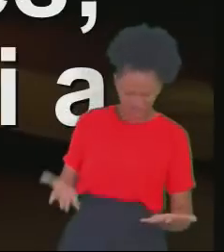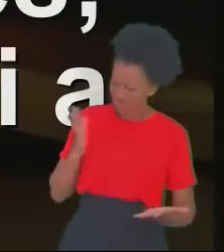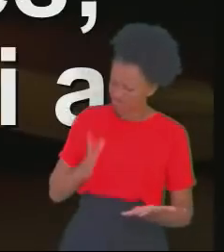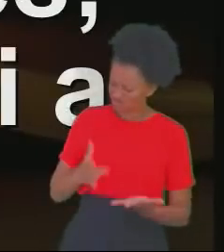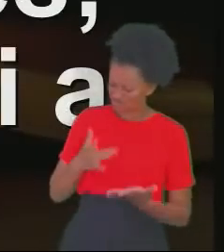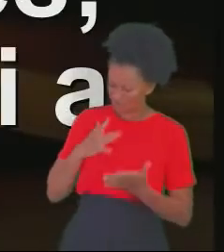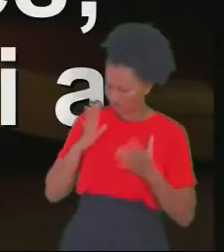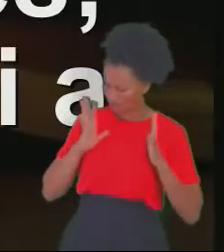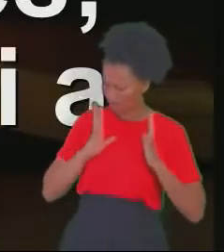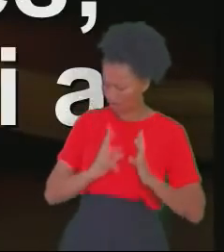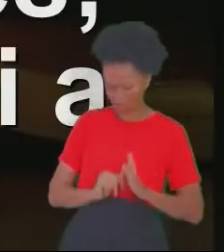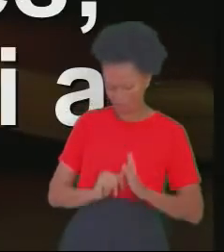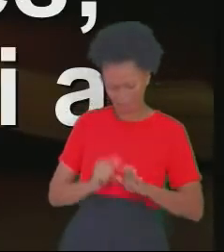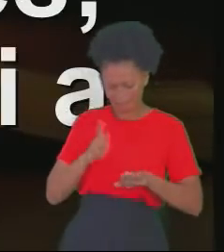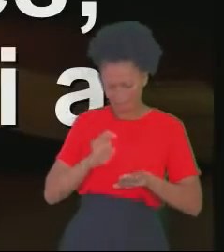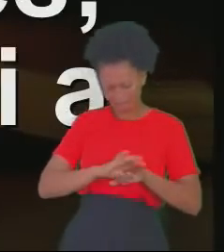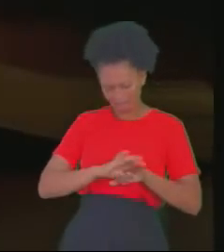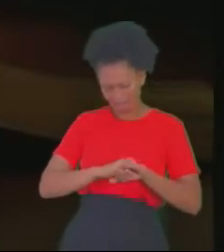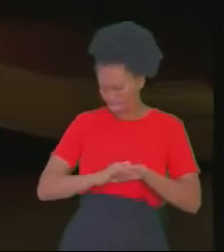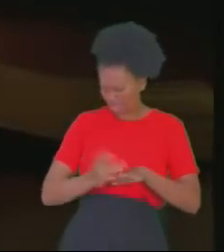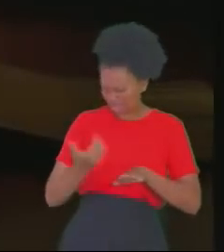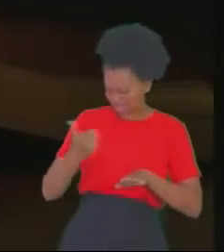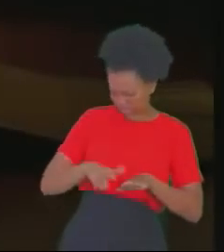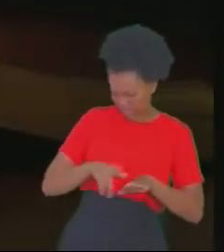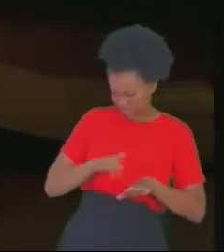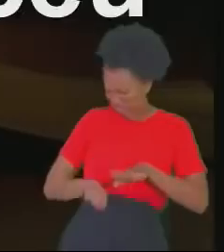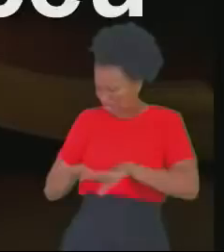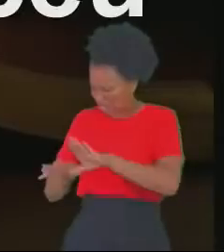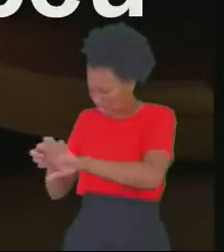pés, como os tornarei a sujar?